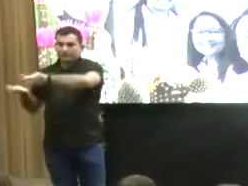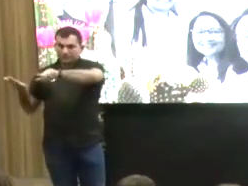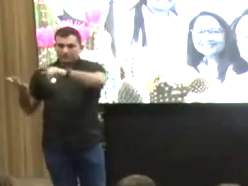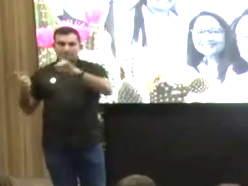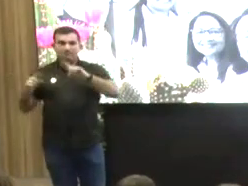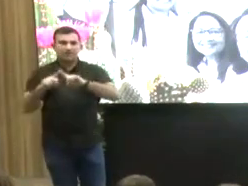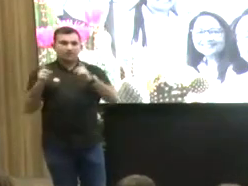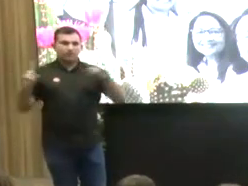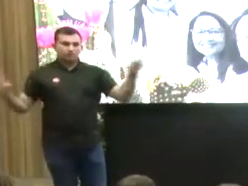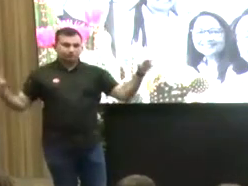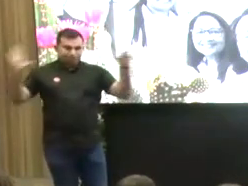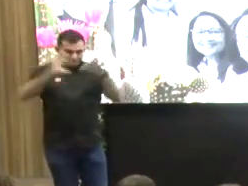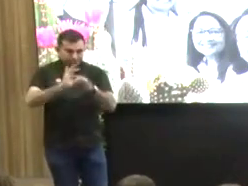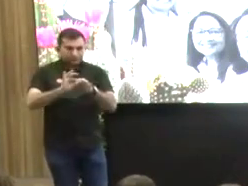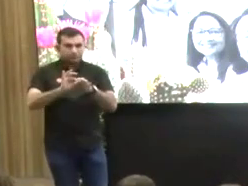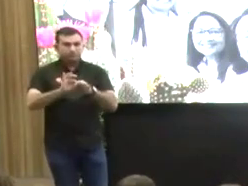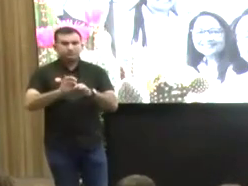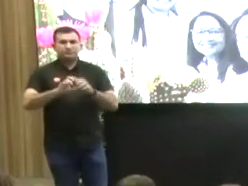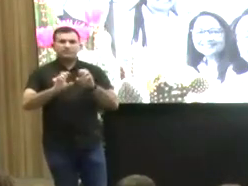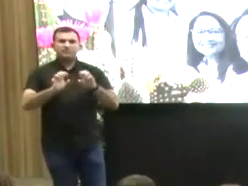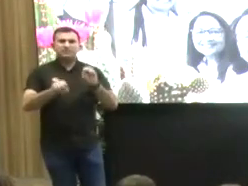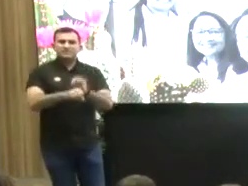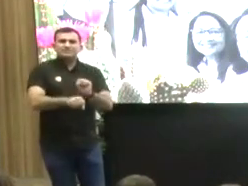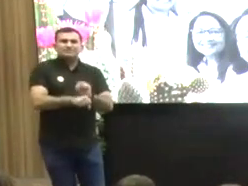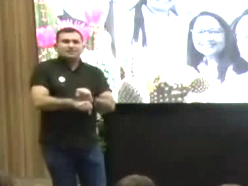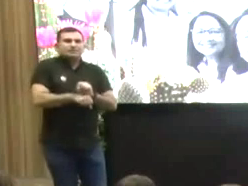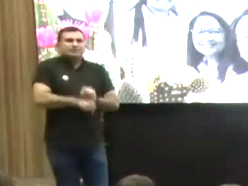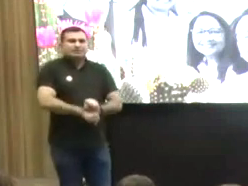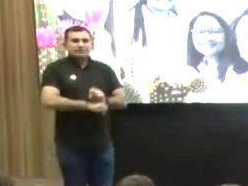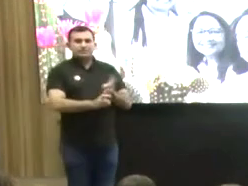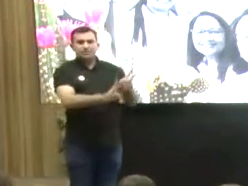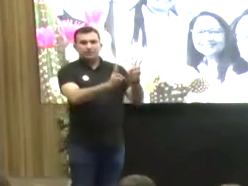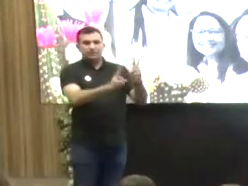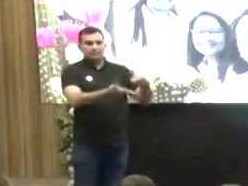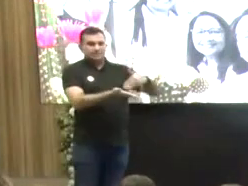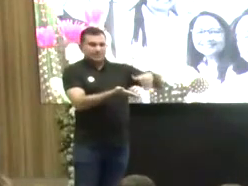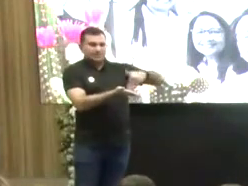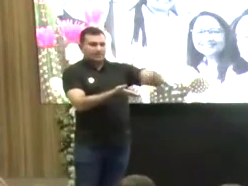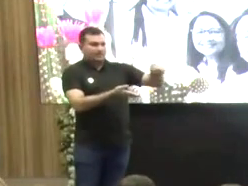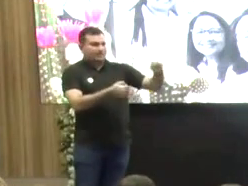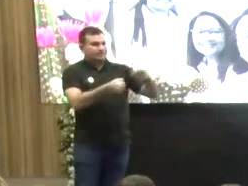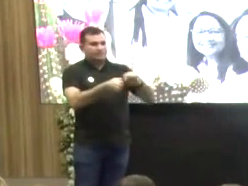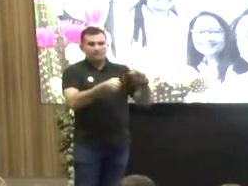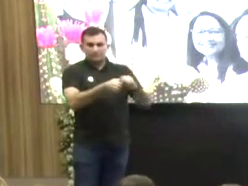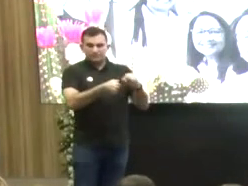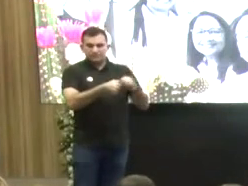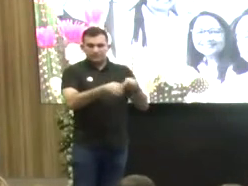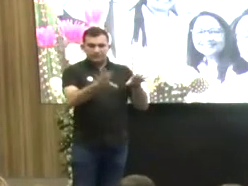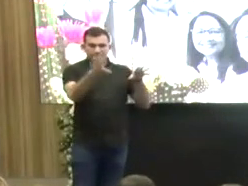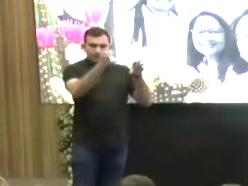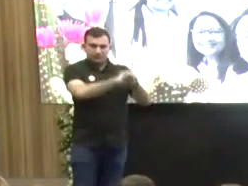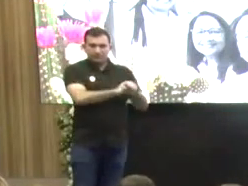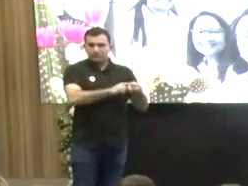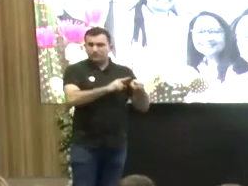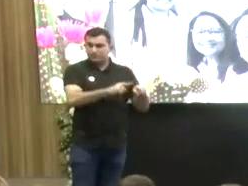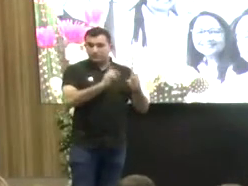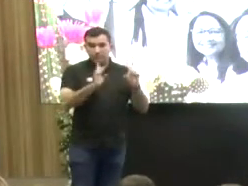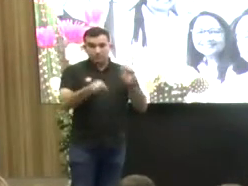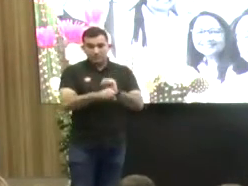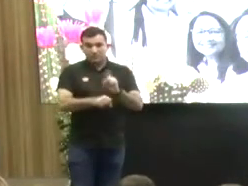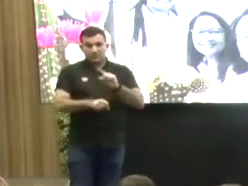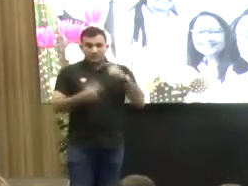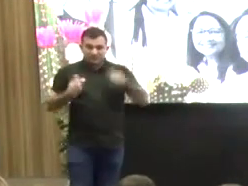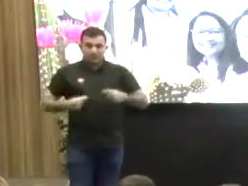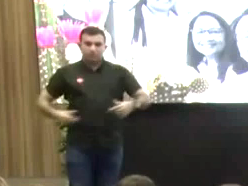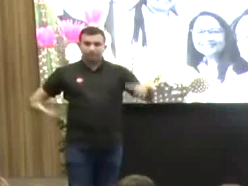que as secretarias façam a formação, não. A gente tem que criar os coletivos de autoformação de baixo